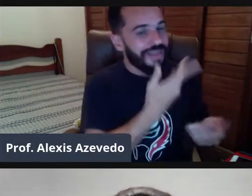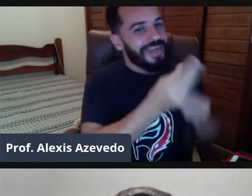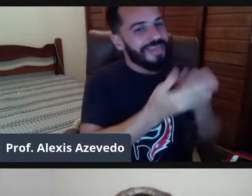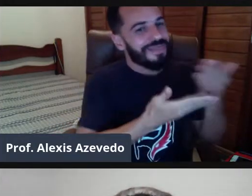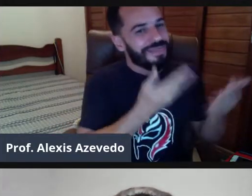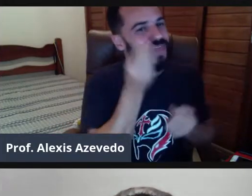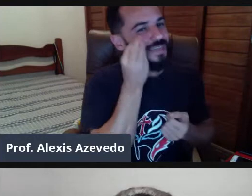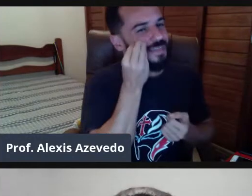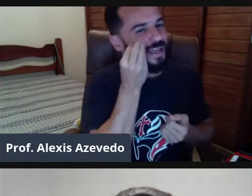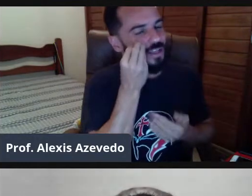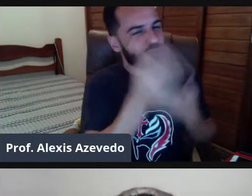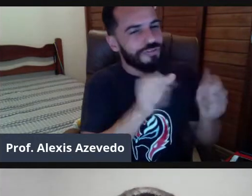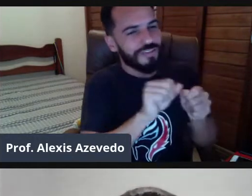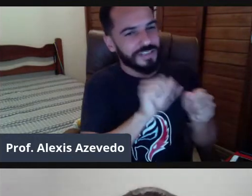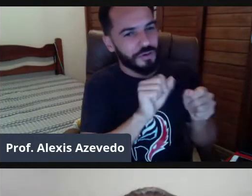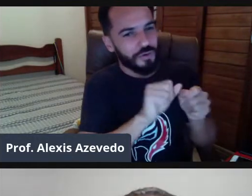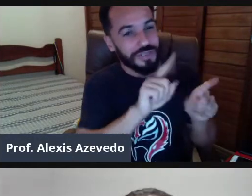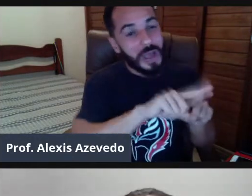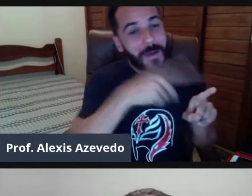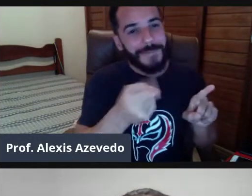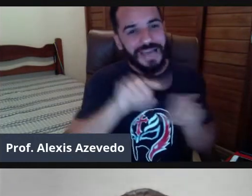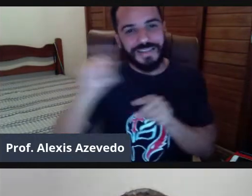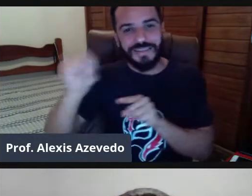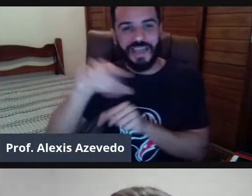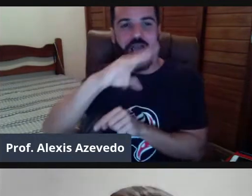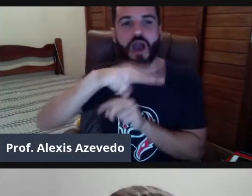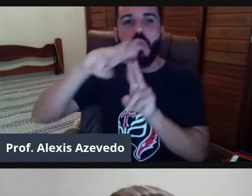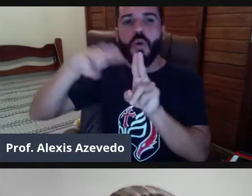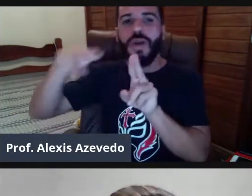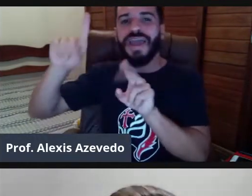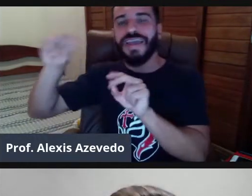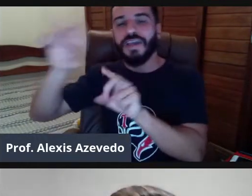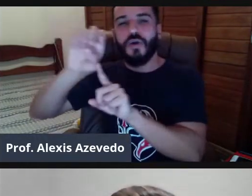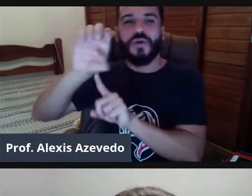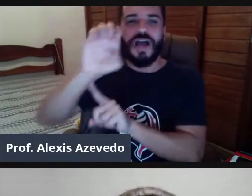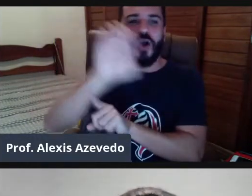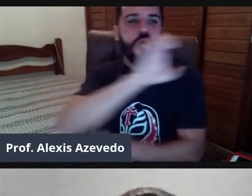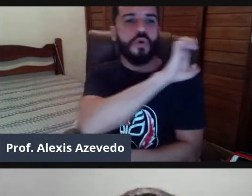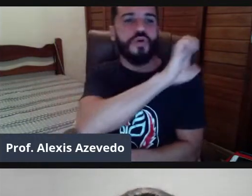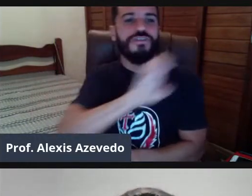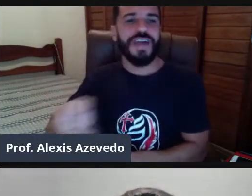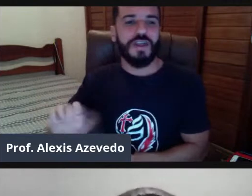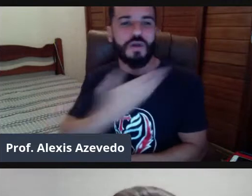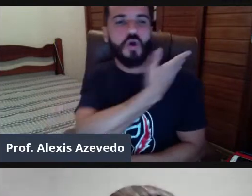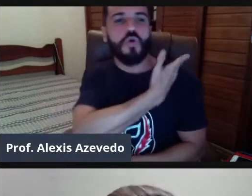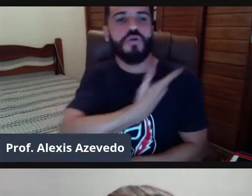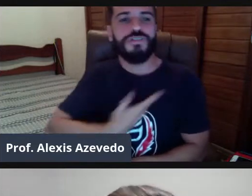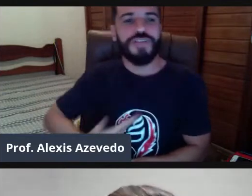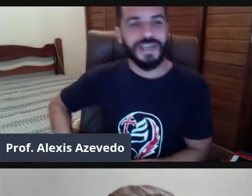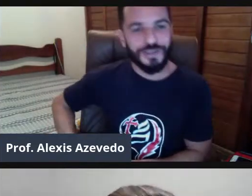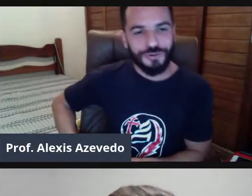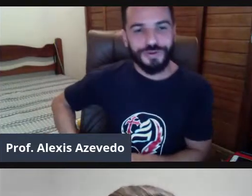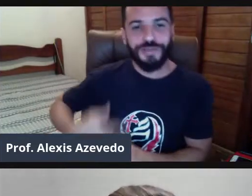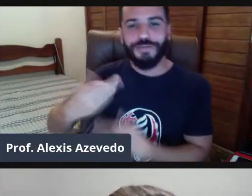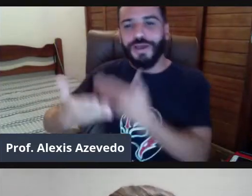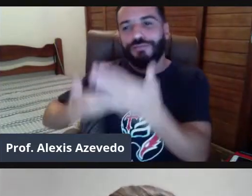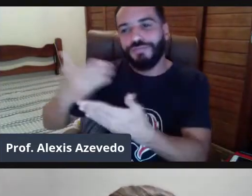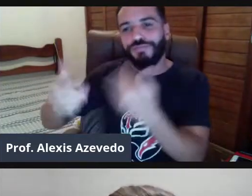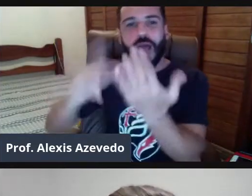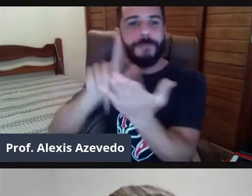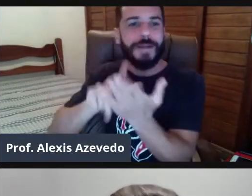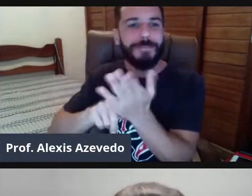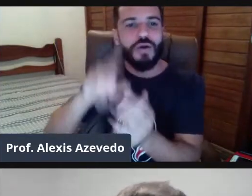universidade pública, dependemos de editais, até esse edital ser publicado passa por tantos lugares, tantas